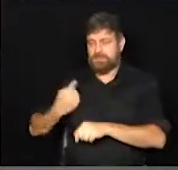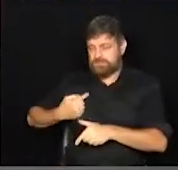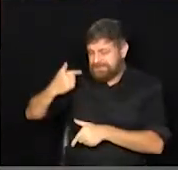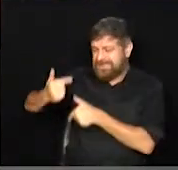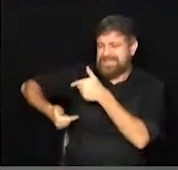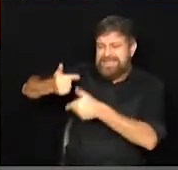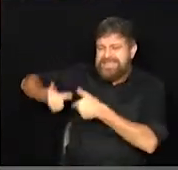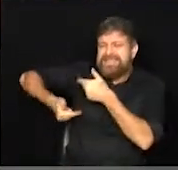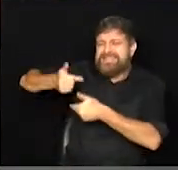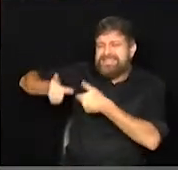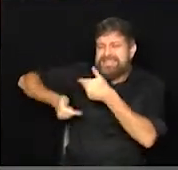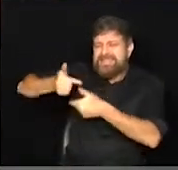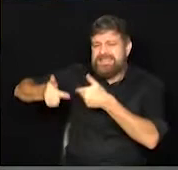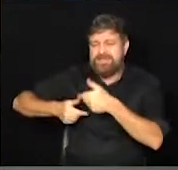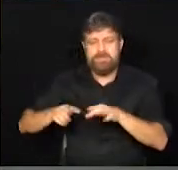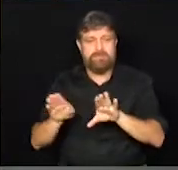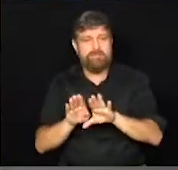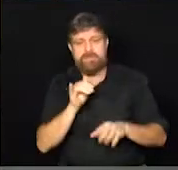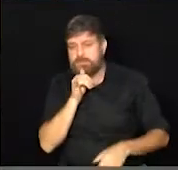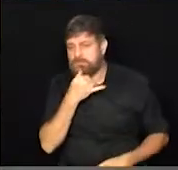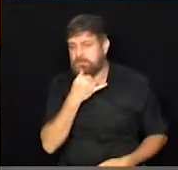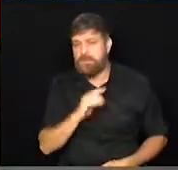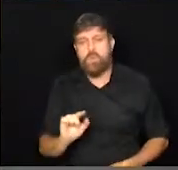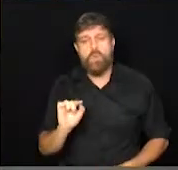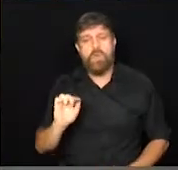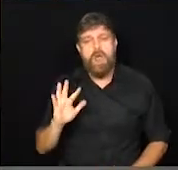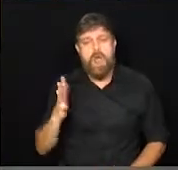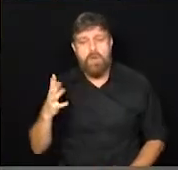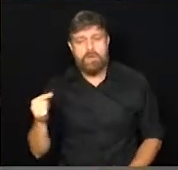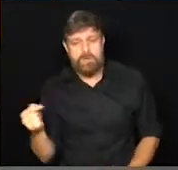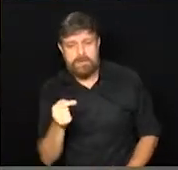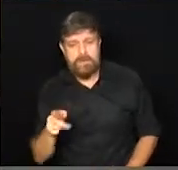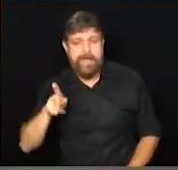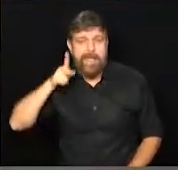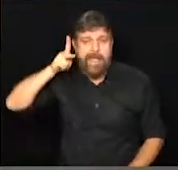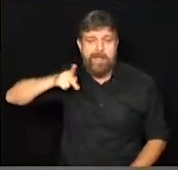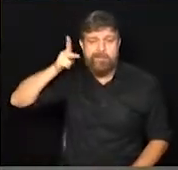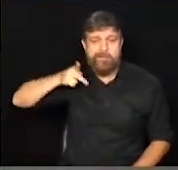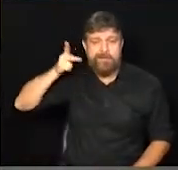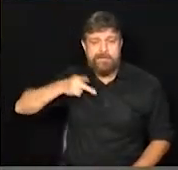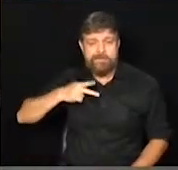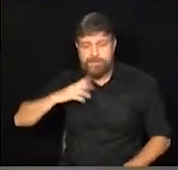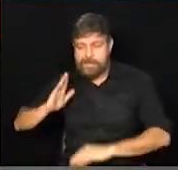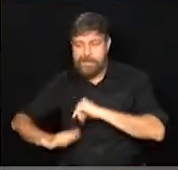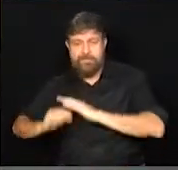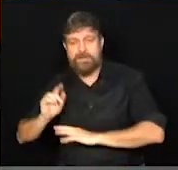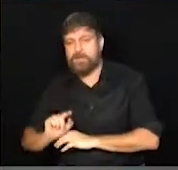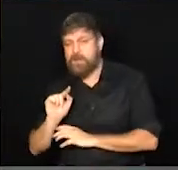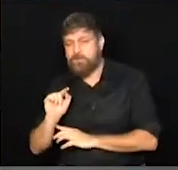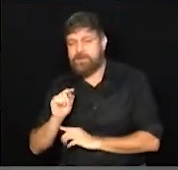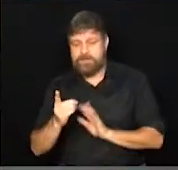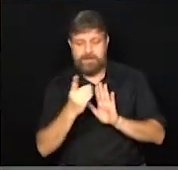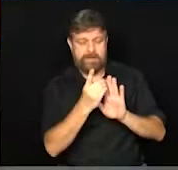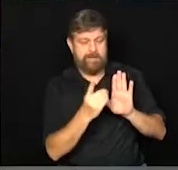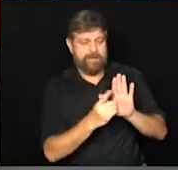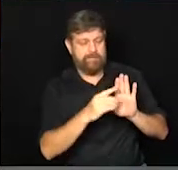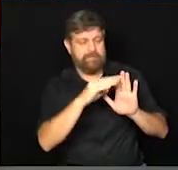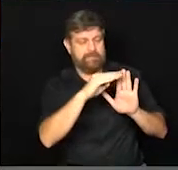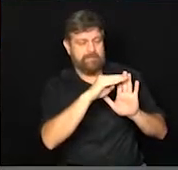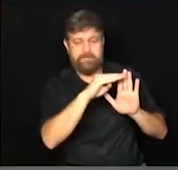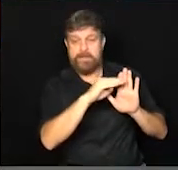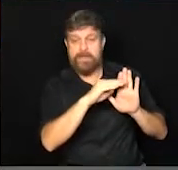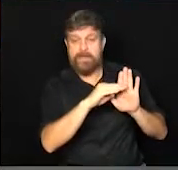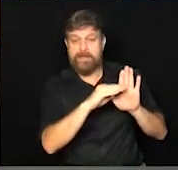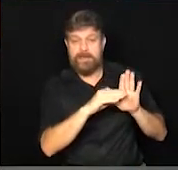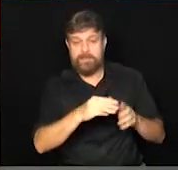trabalhado, mas, infelizmente, a opção política que foi feita foi fazer um decreto